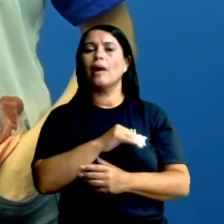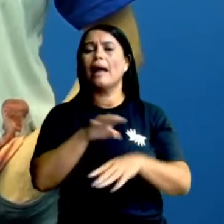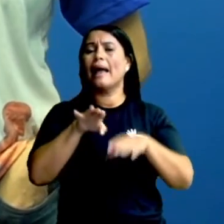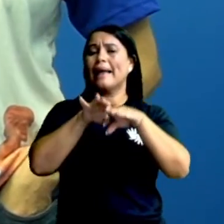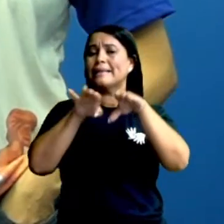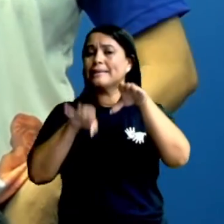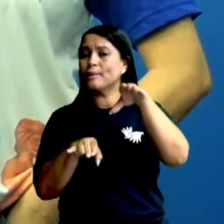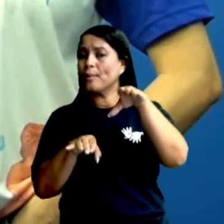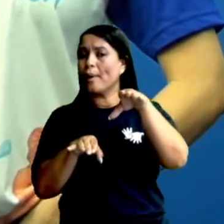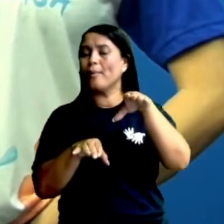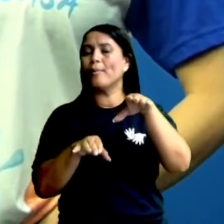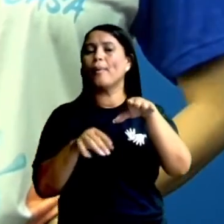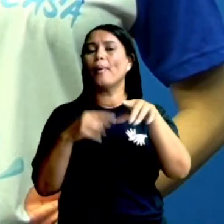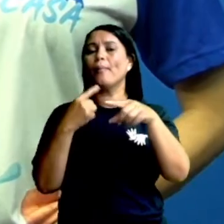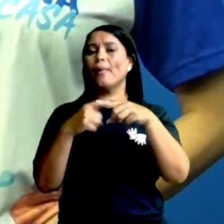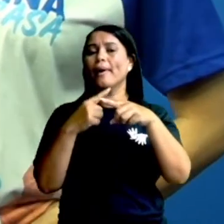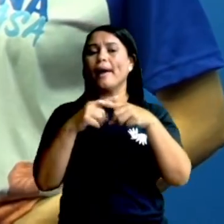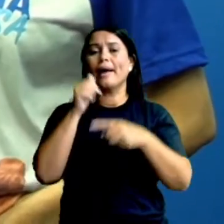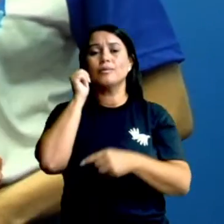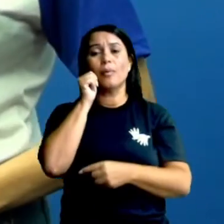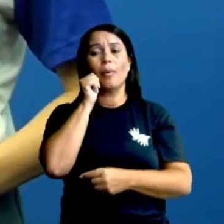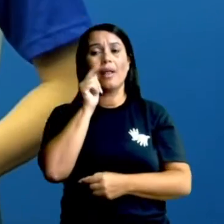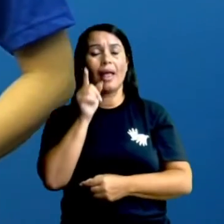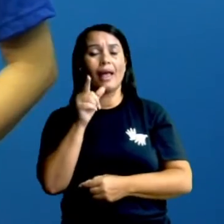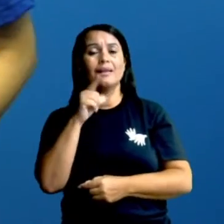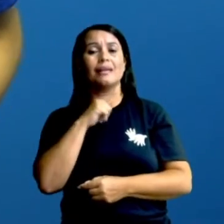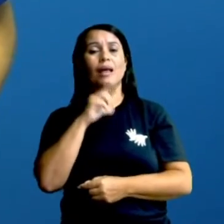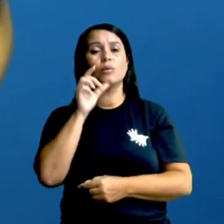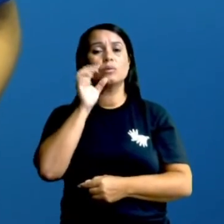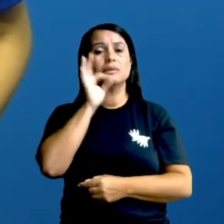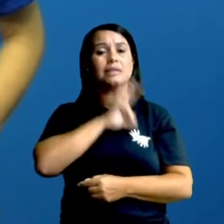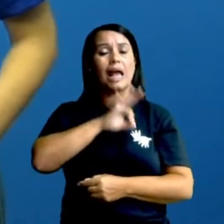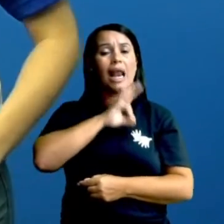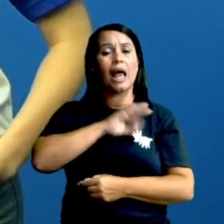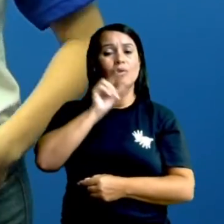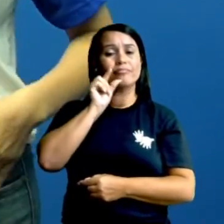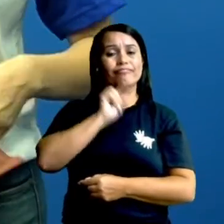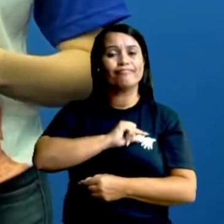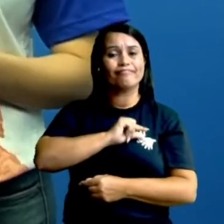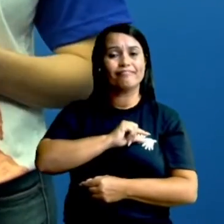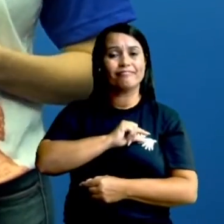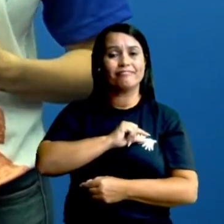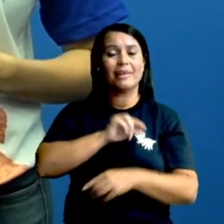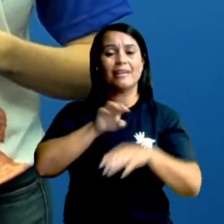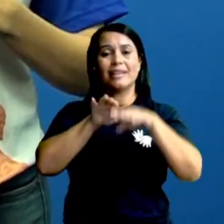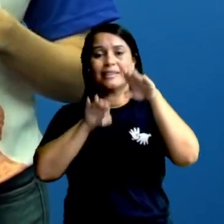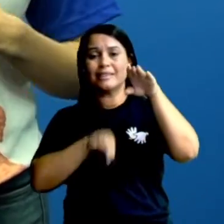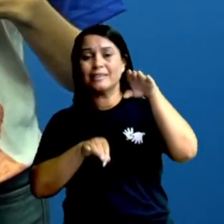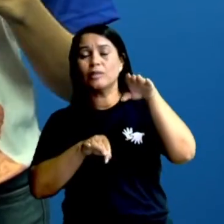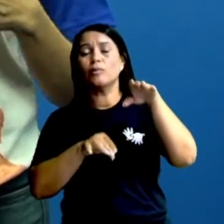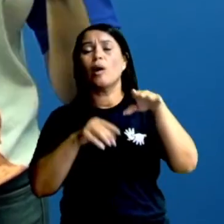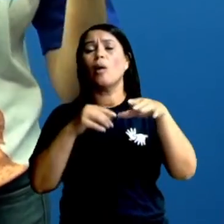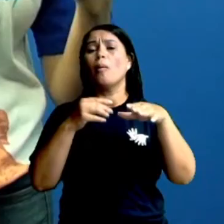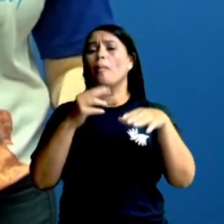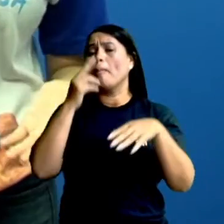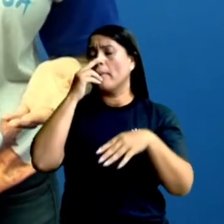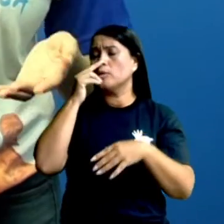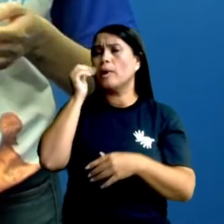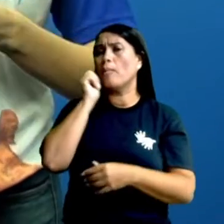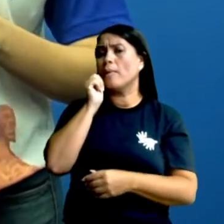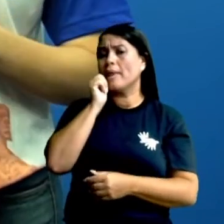desigual, visto que as mulheres, elas recebem um salário mais baixo, tá? Mesmo que elas exerçam a mesma